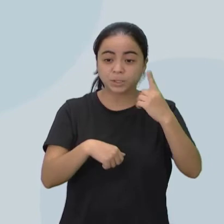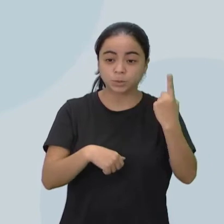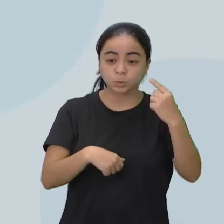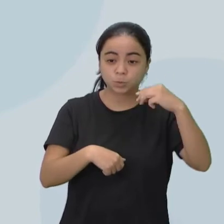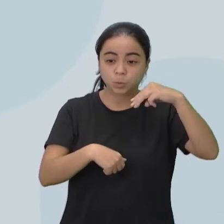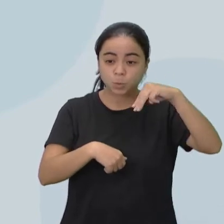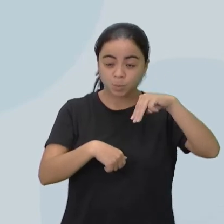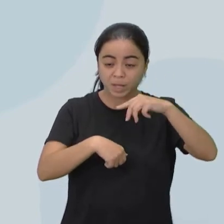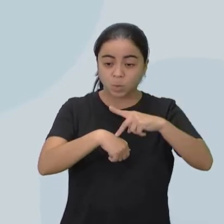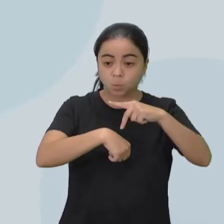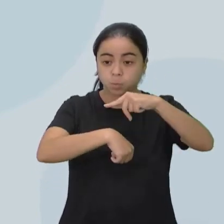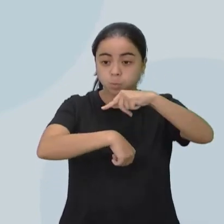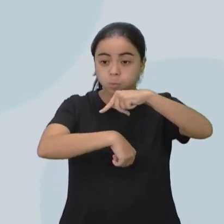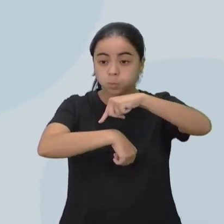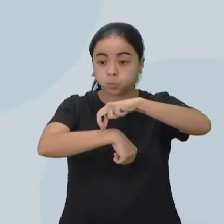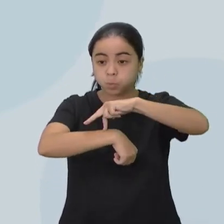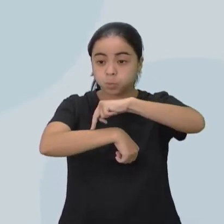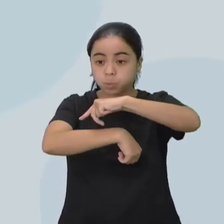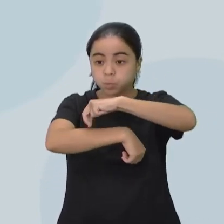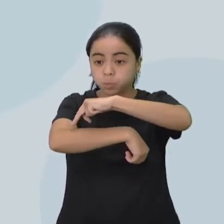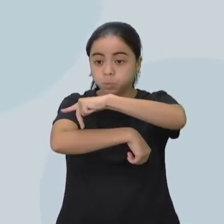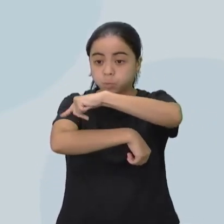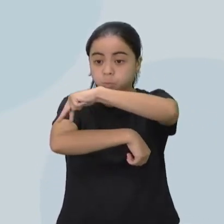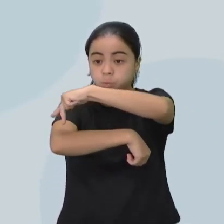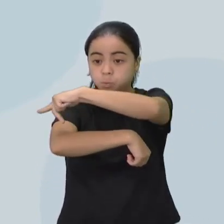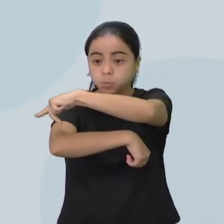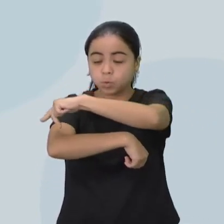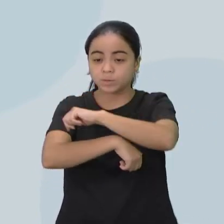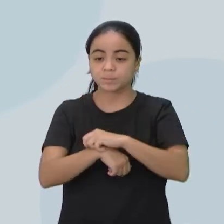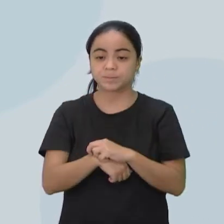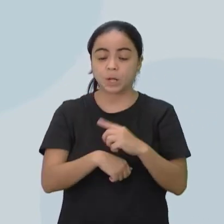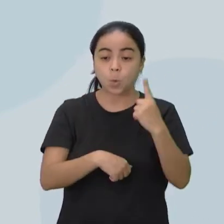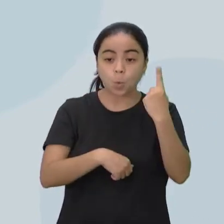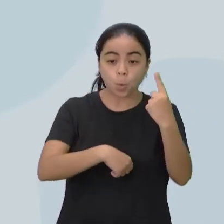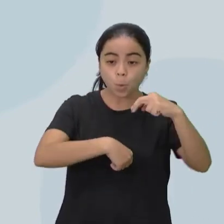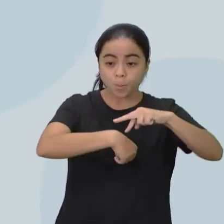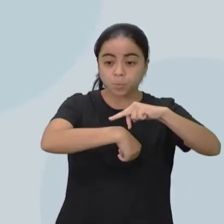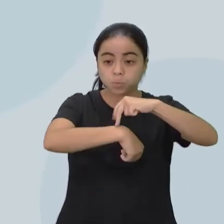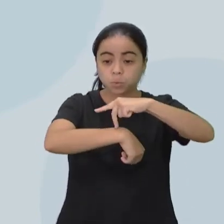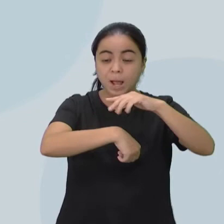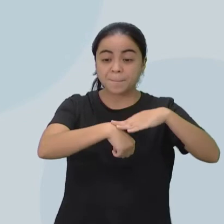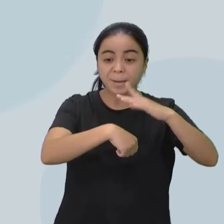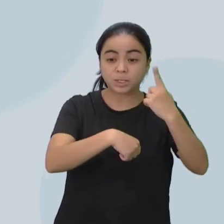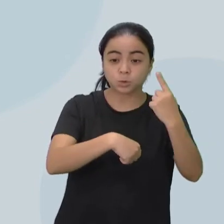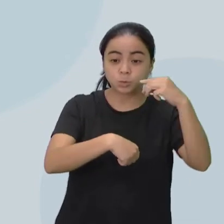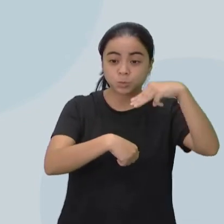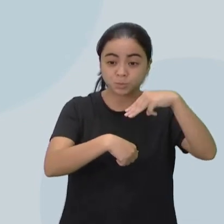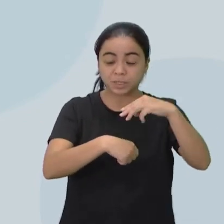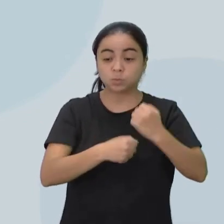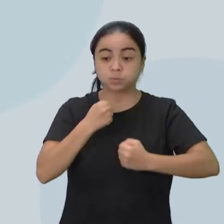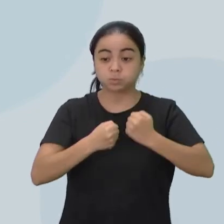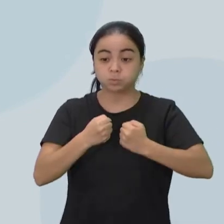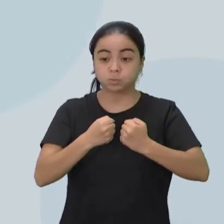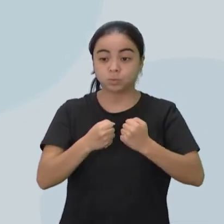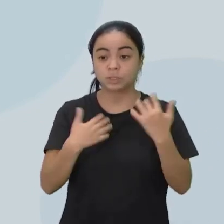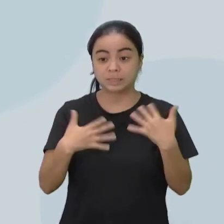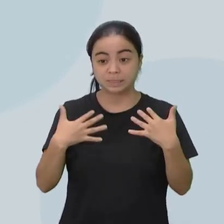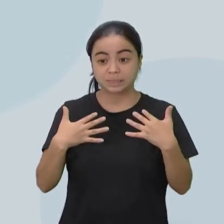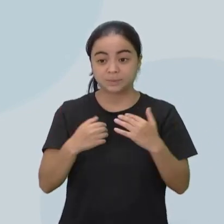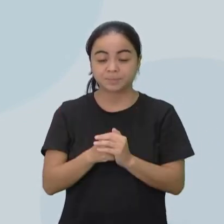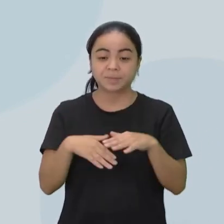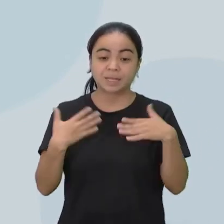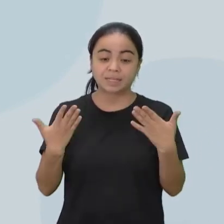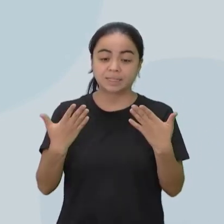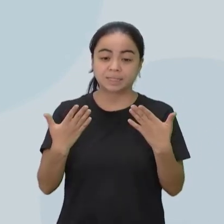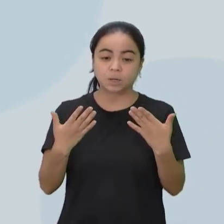né? É muito mais de 1 metro. Então, cada vez que ele dá uma passada aí, né? Ele tá correndo muito. Beleza? Então, quando a gente